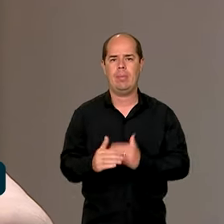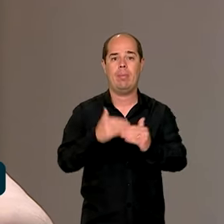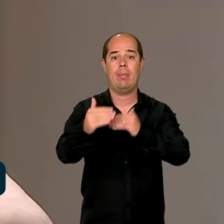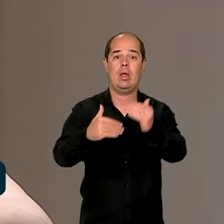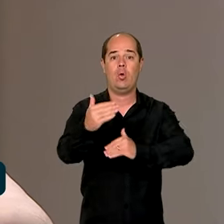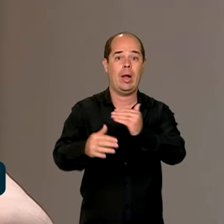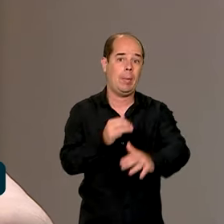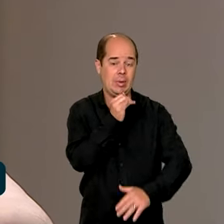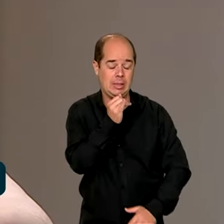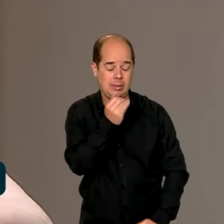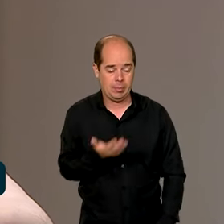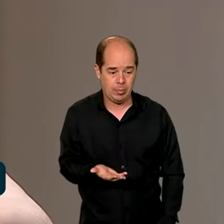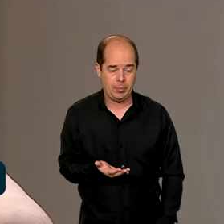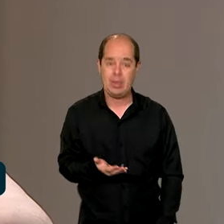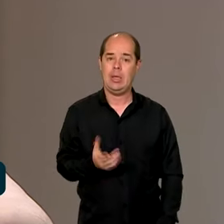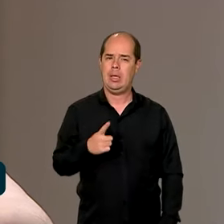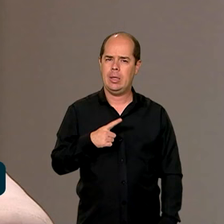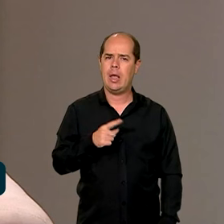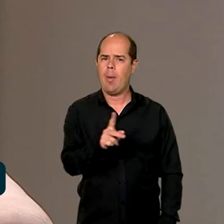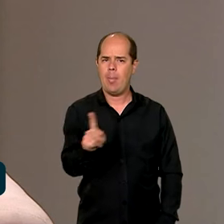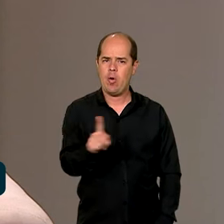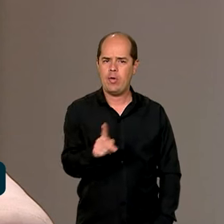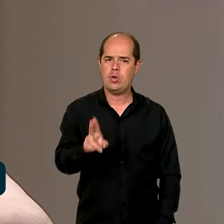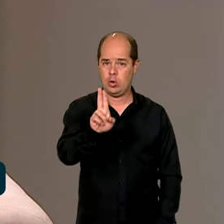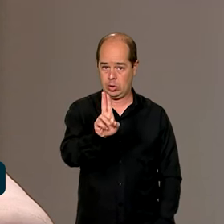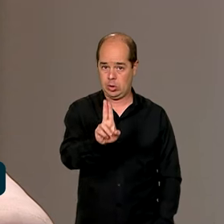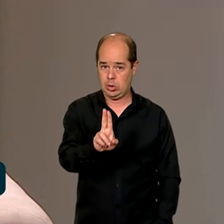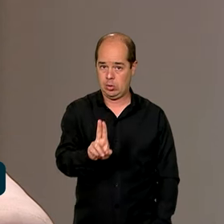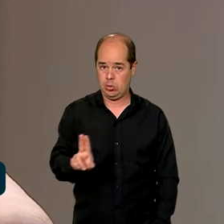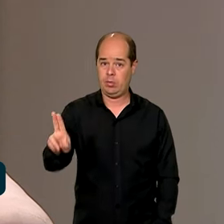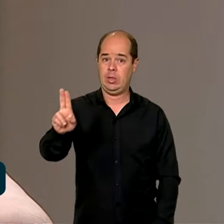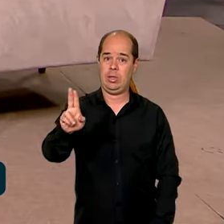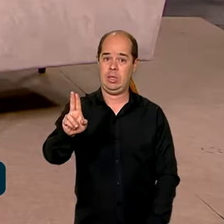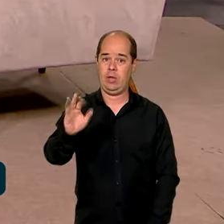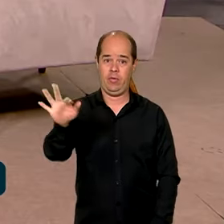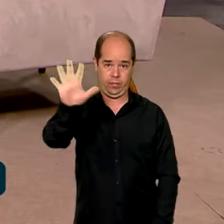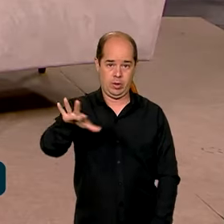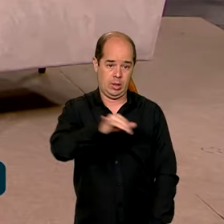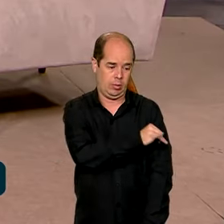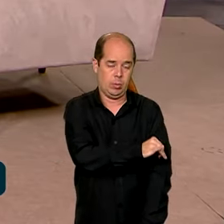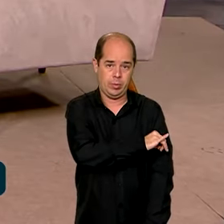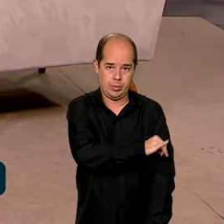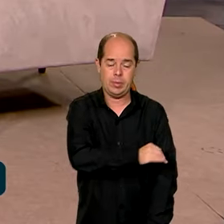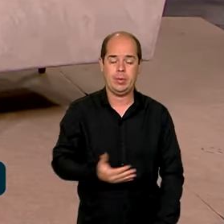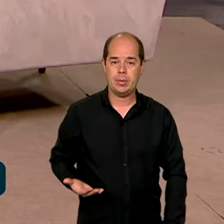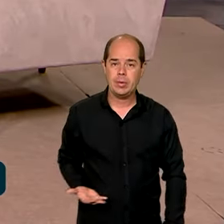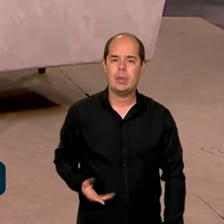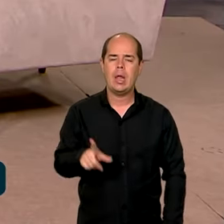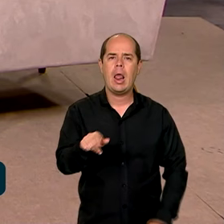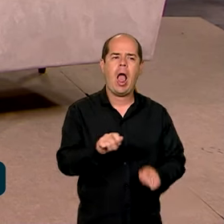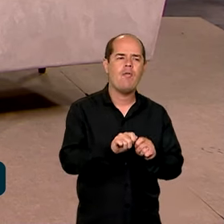exemplo. Tem um grupo de professoras da Universidade Federal do Rio de Janeiro que elas fazem o que se